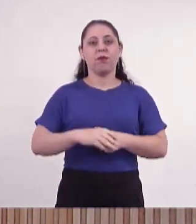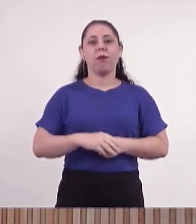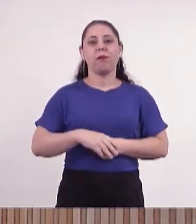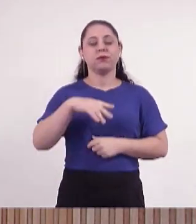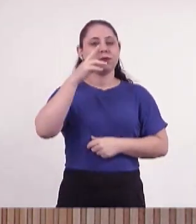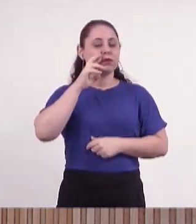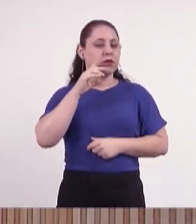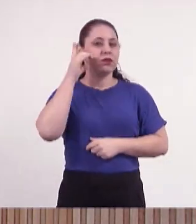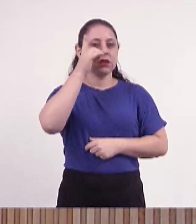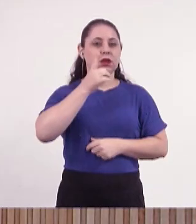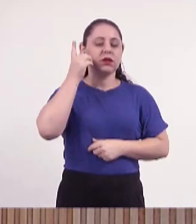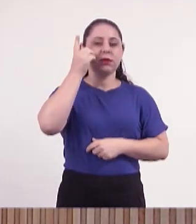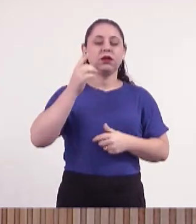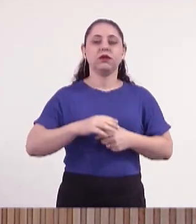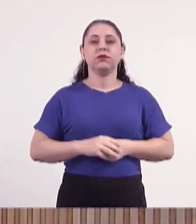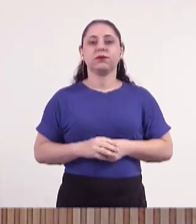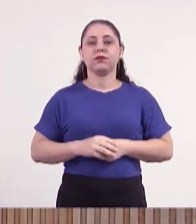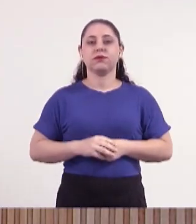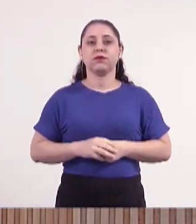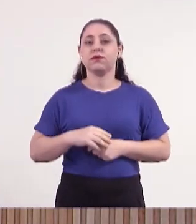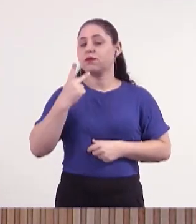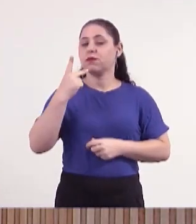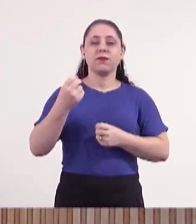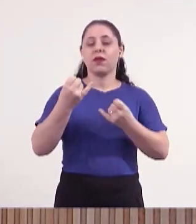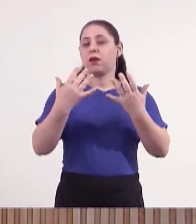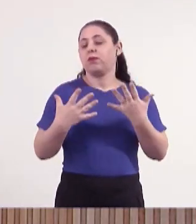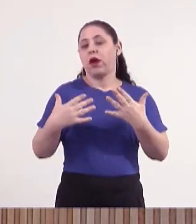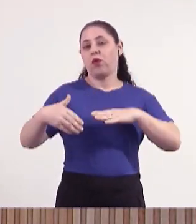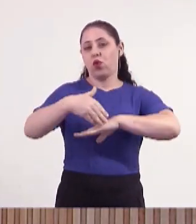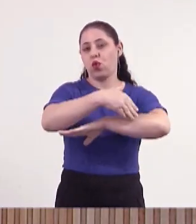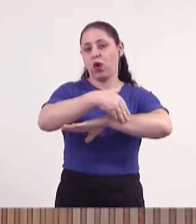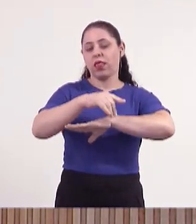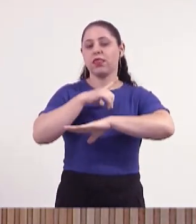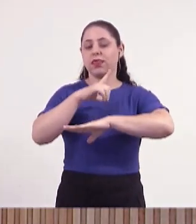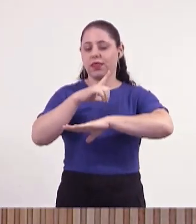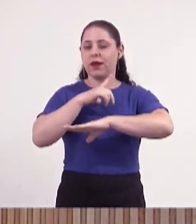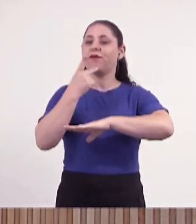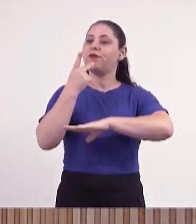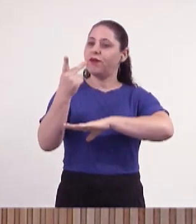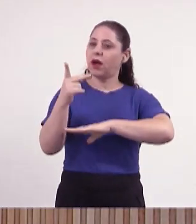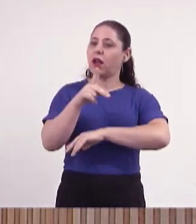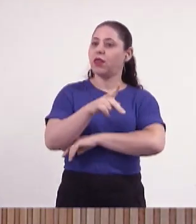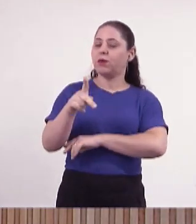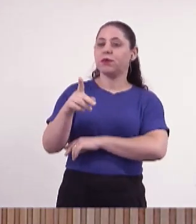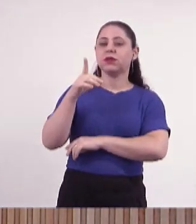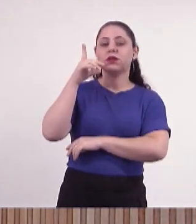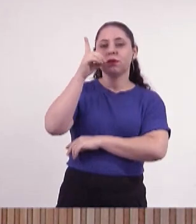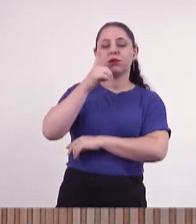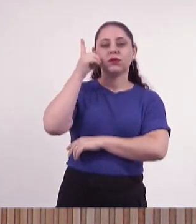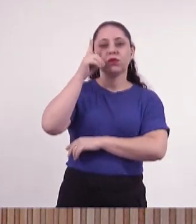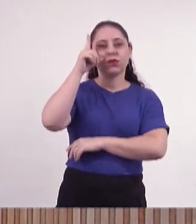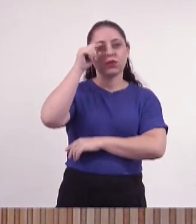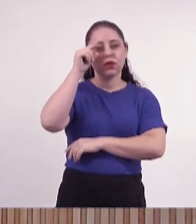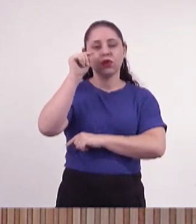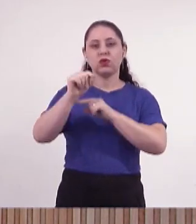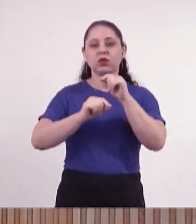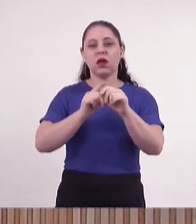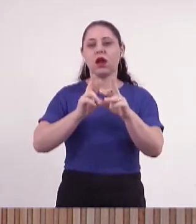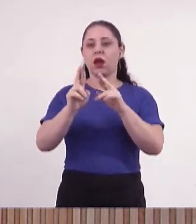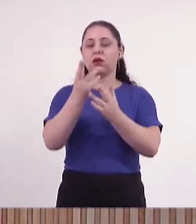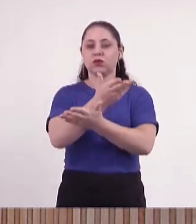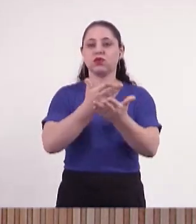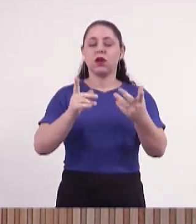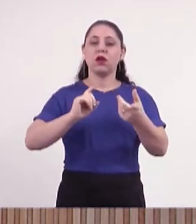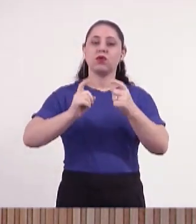Eduardo Riedel com os deputados estaduais para falar sobre as rodovias. Agora sim, a gente tem a fala do presidente Gerson Claro com relação a